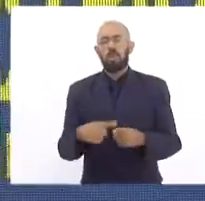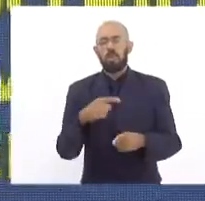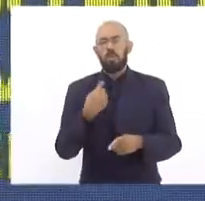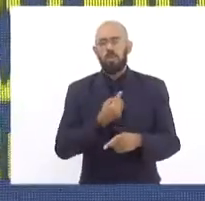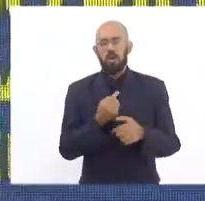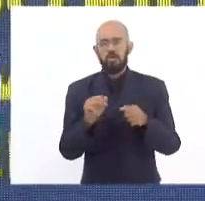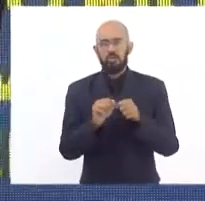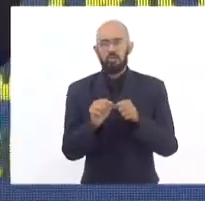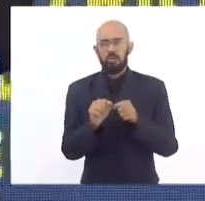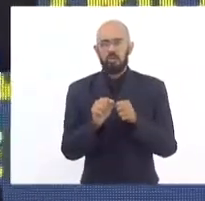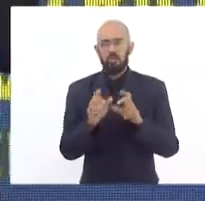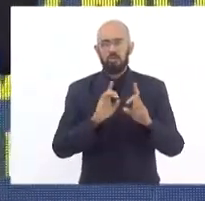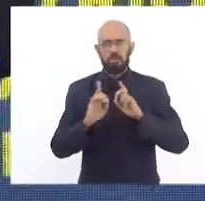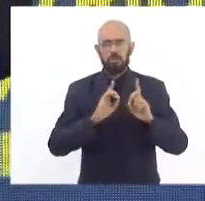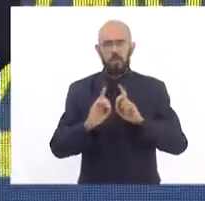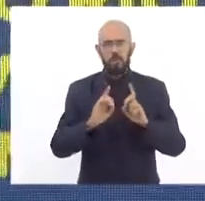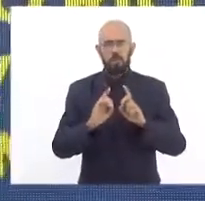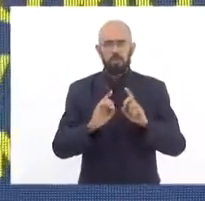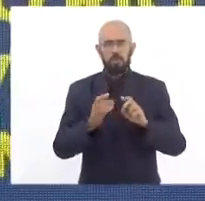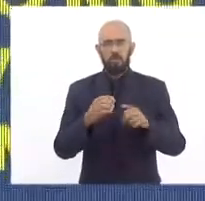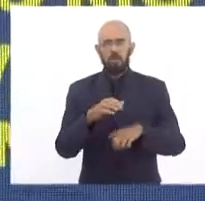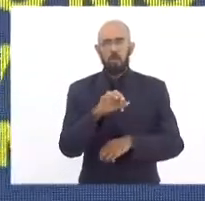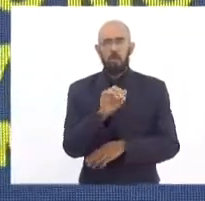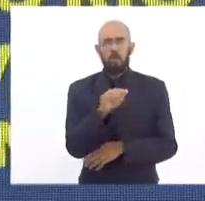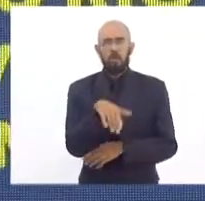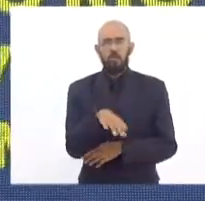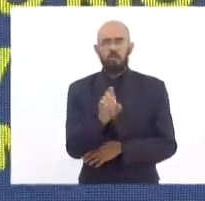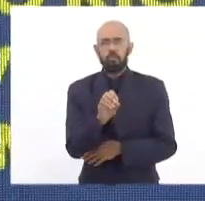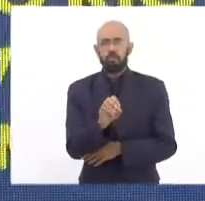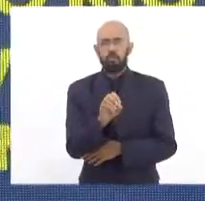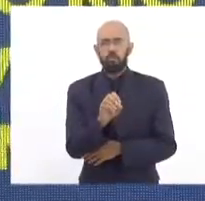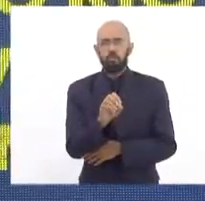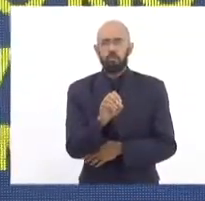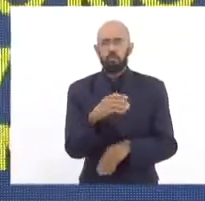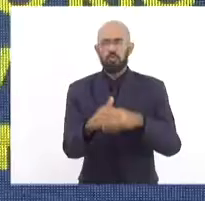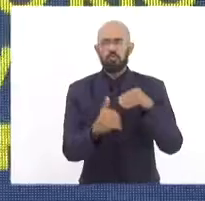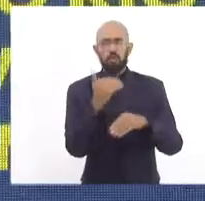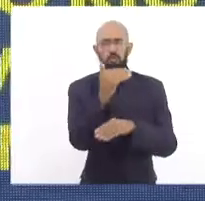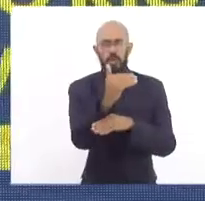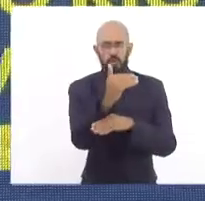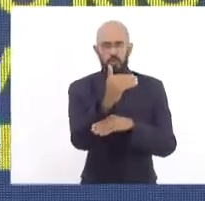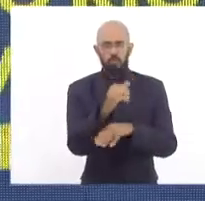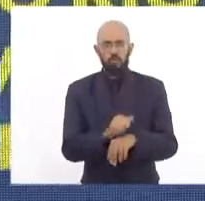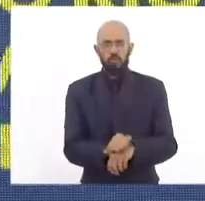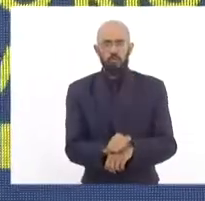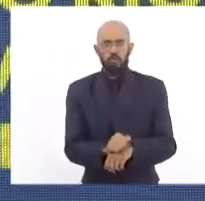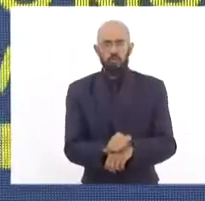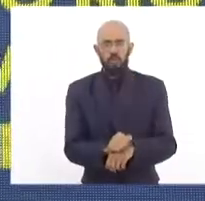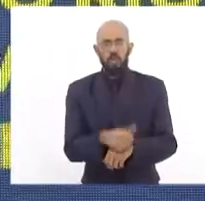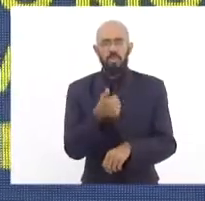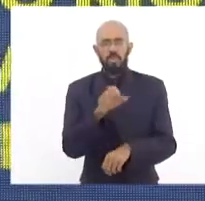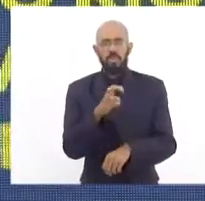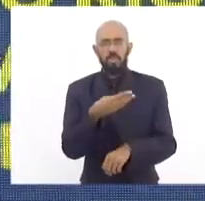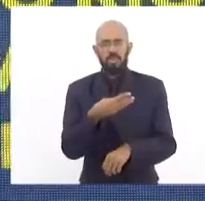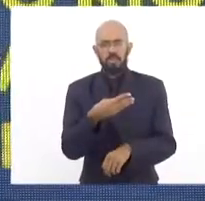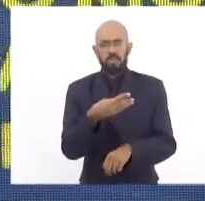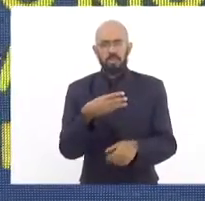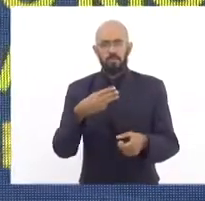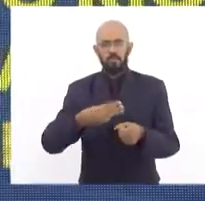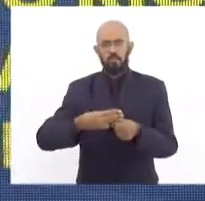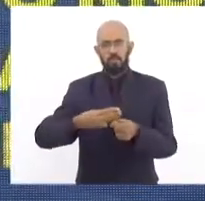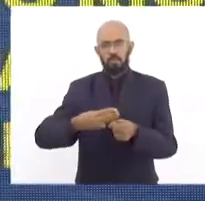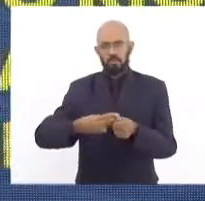Fundo Soberano. Lembro bem, lá no Noroeste, Nelson, 13 municípios.